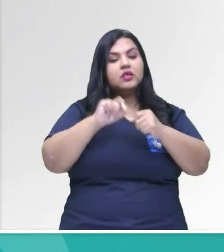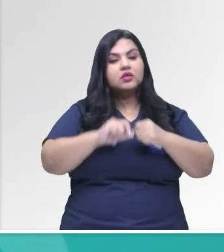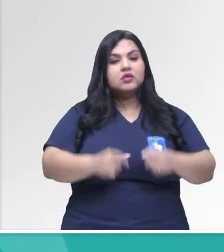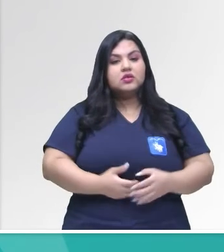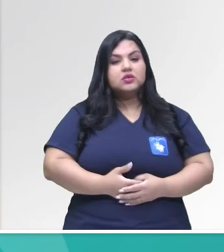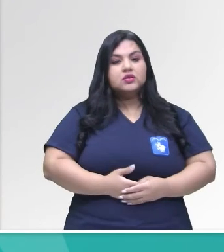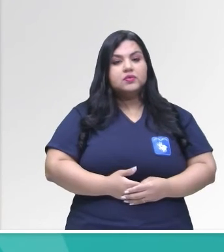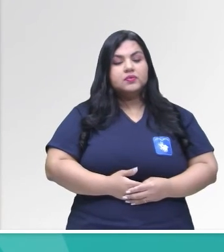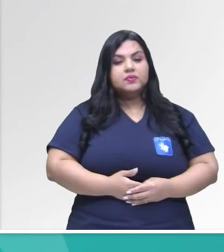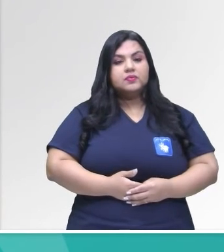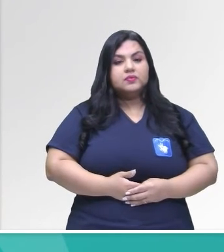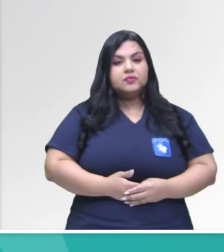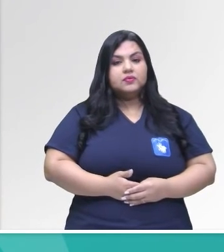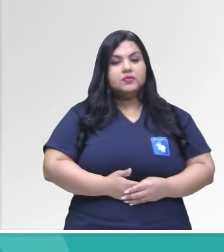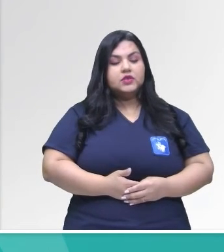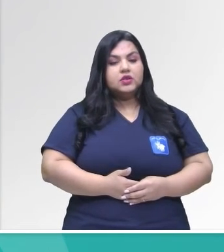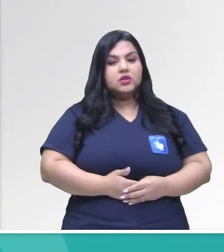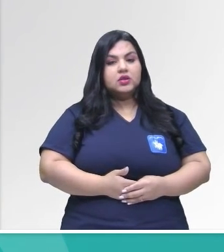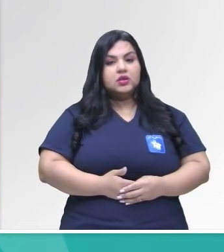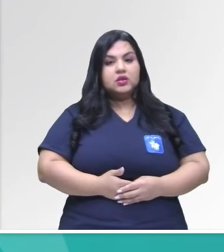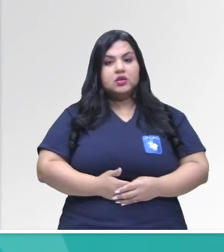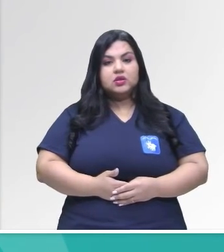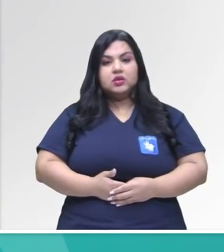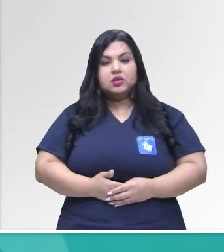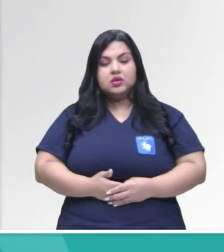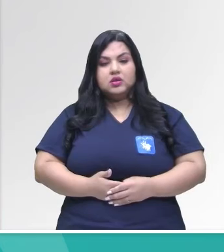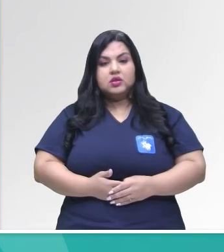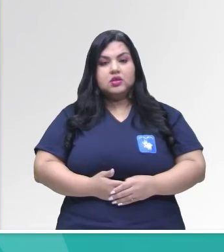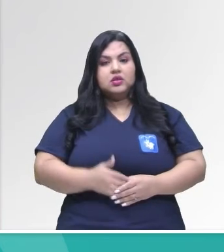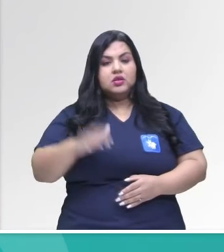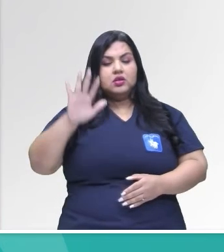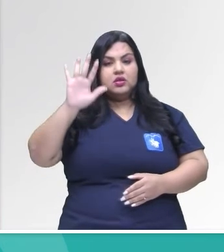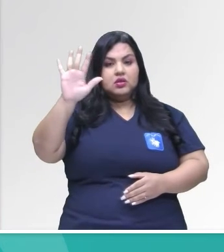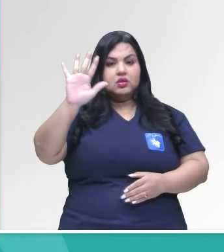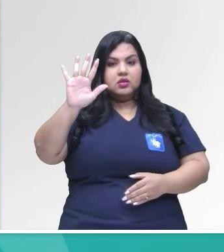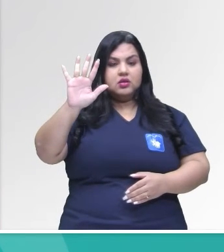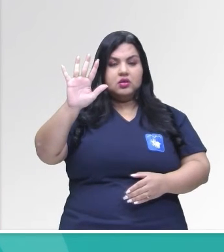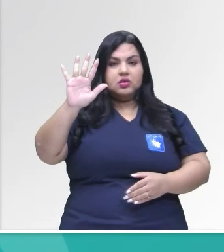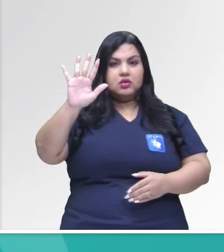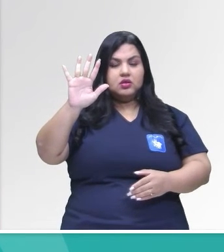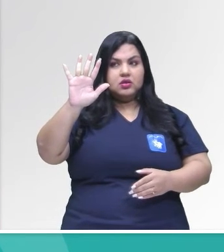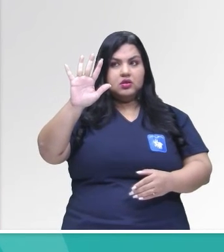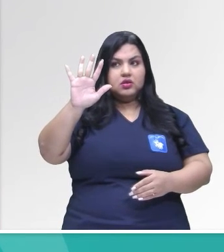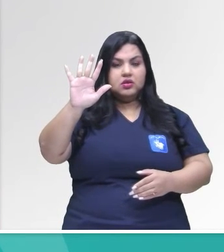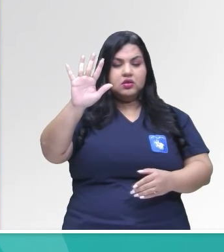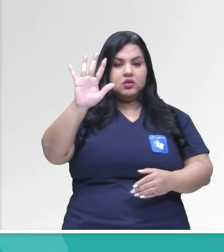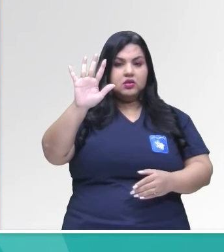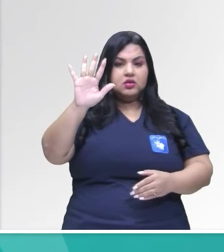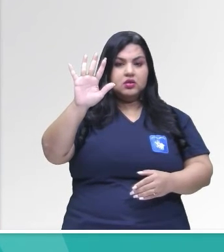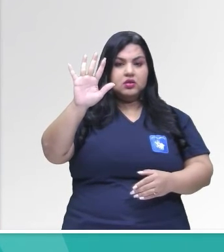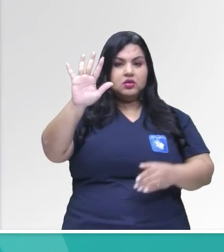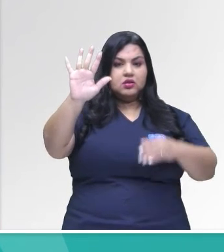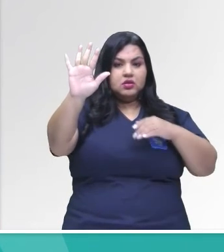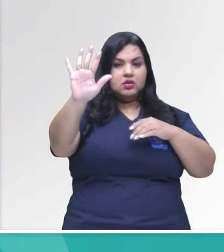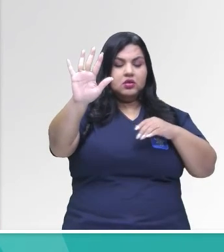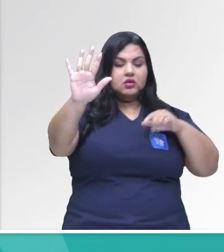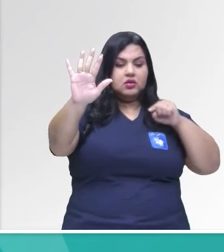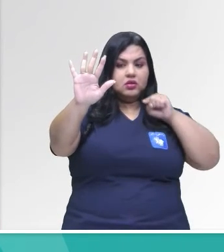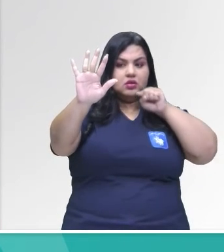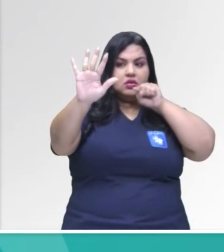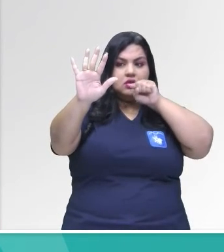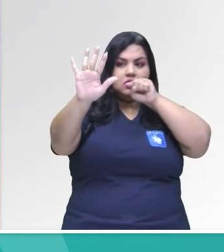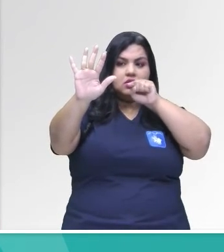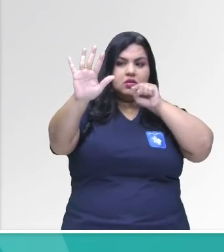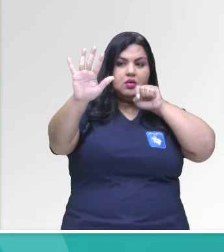pegou, colocou a mão, pessoal, em direção à luz que estava iluminando a parede e observou que